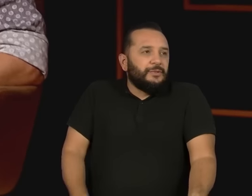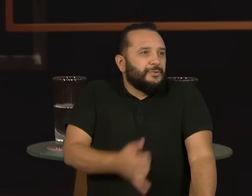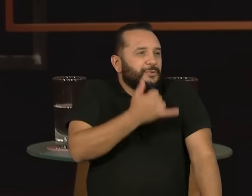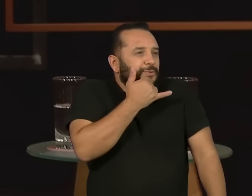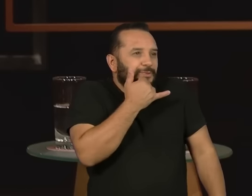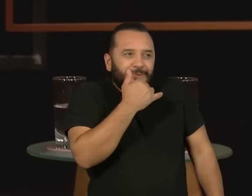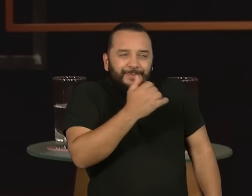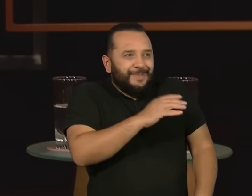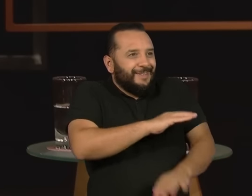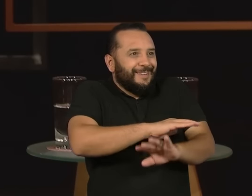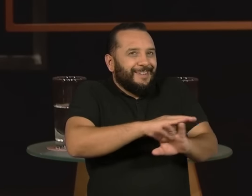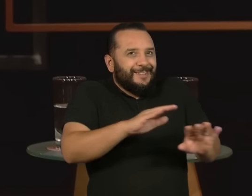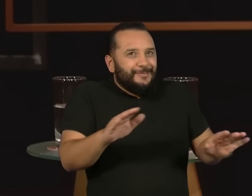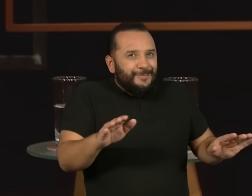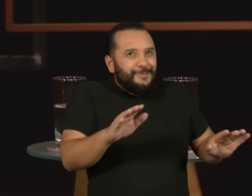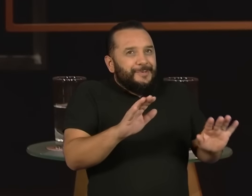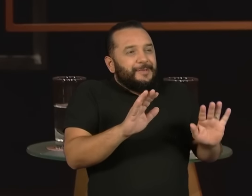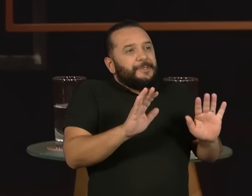acabou mesmo.